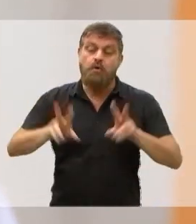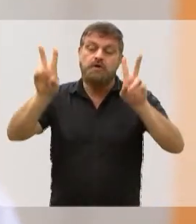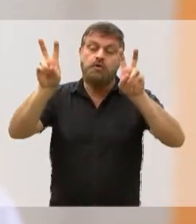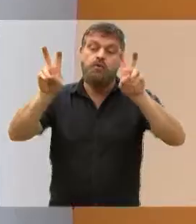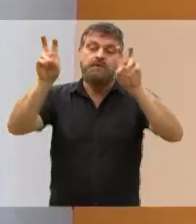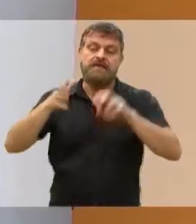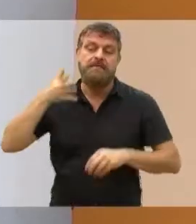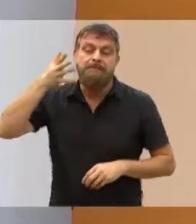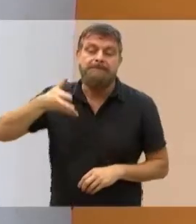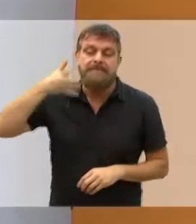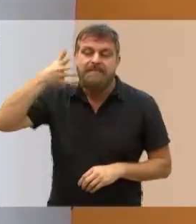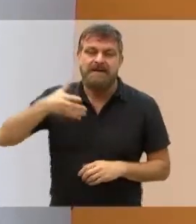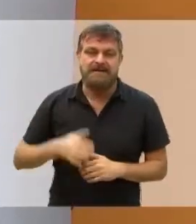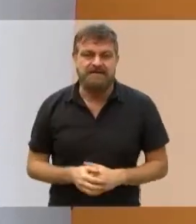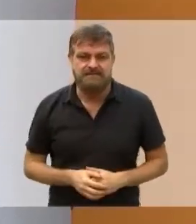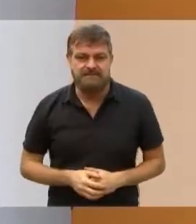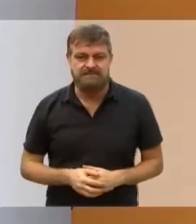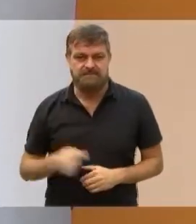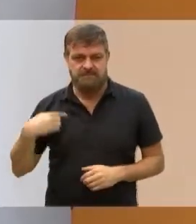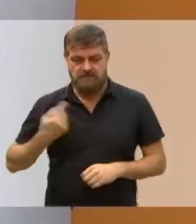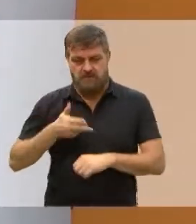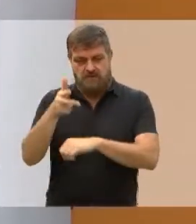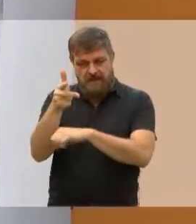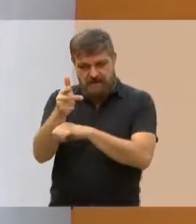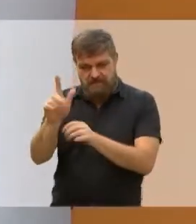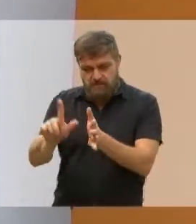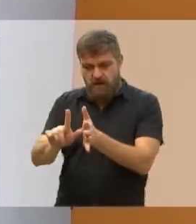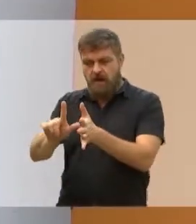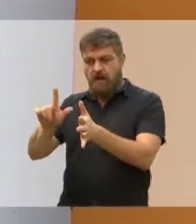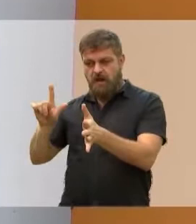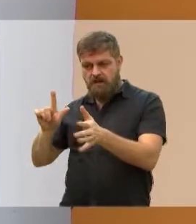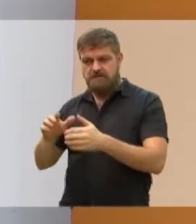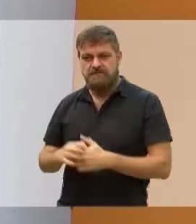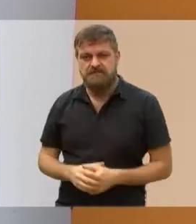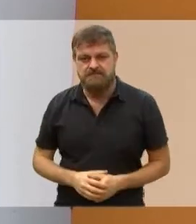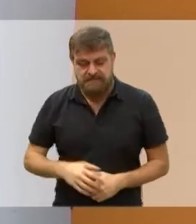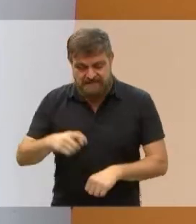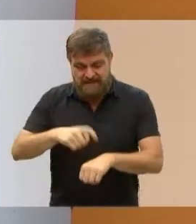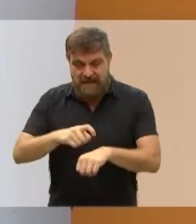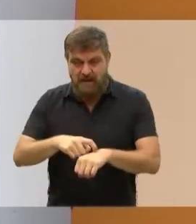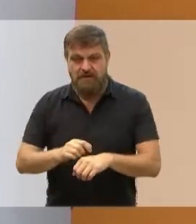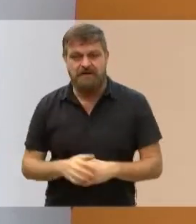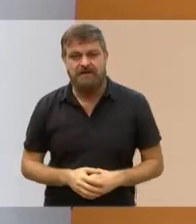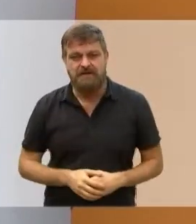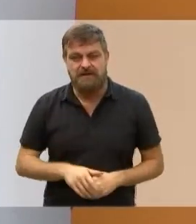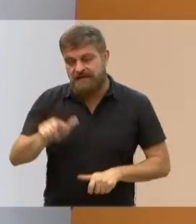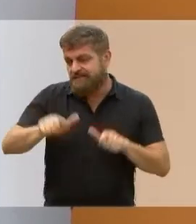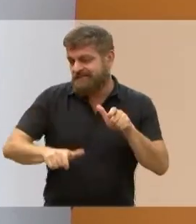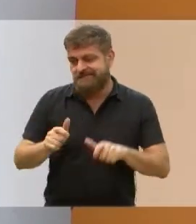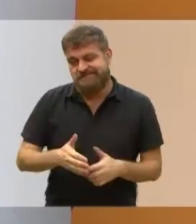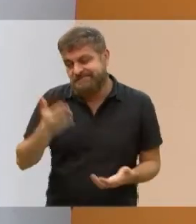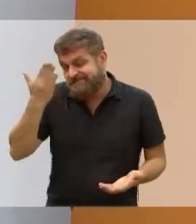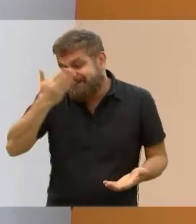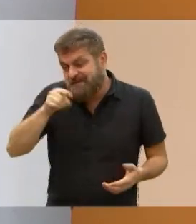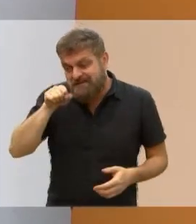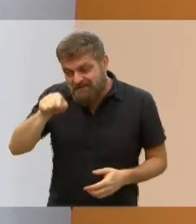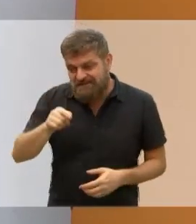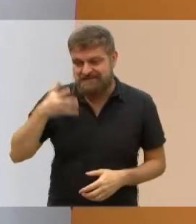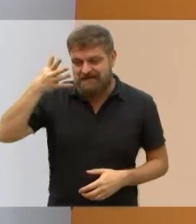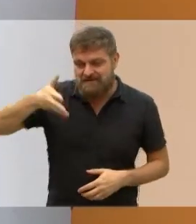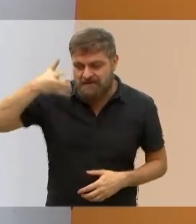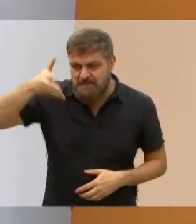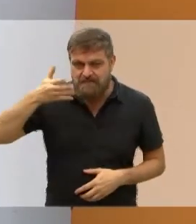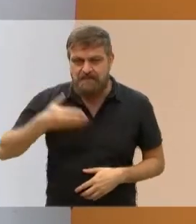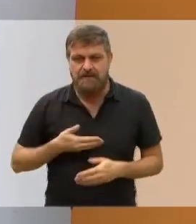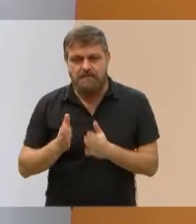dar hoje, né? Que nós gravamos com antecedência, claro, esse momento. Então, o pessoal não vai conseguir ir para ver você, mas eu gostaria que